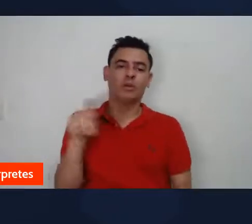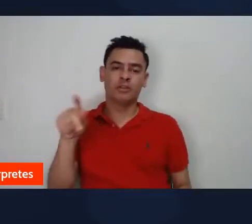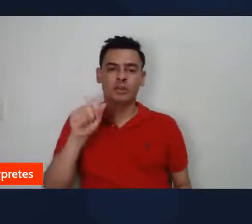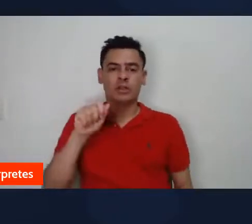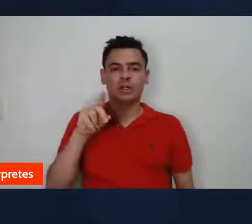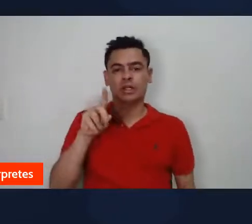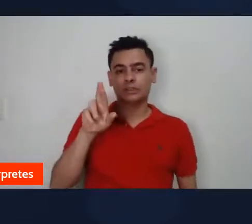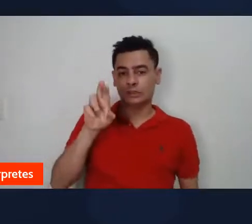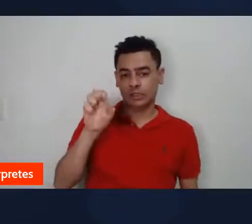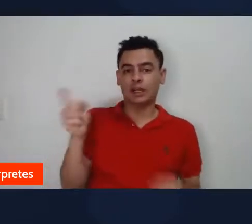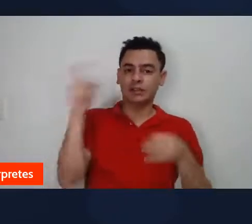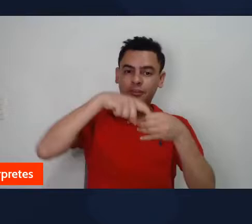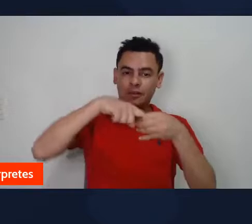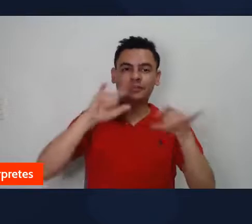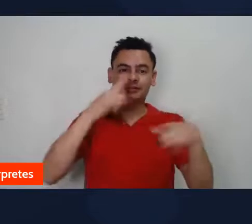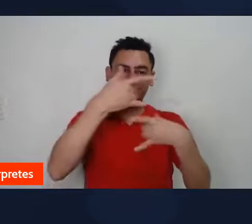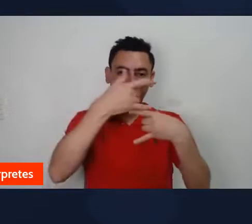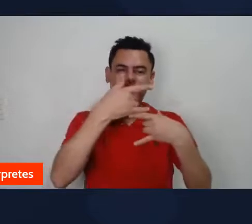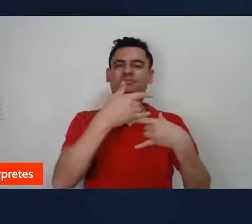nossa transmissão.